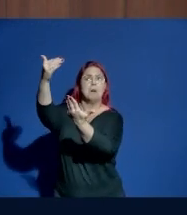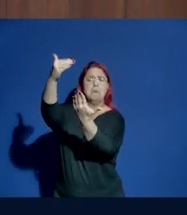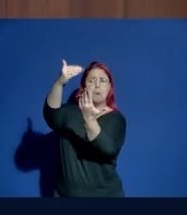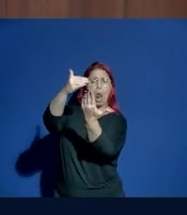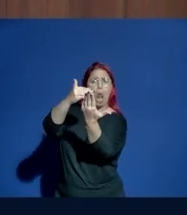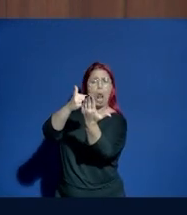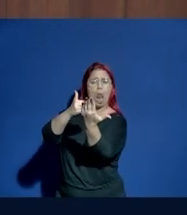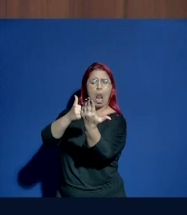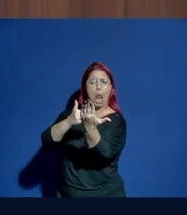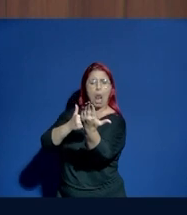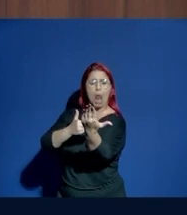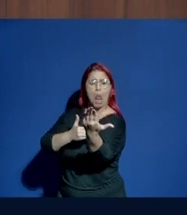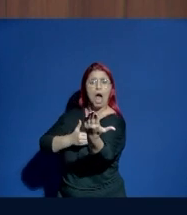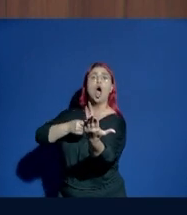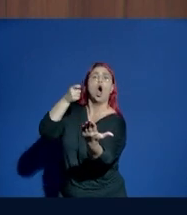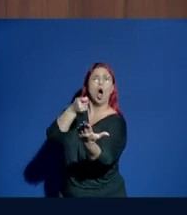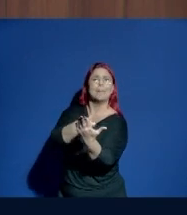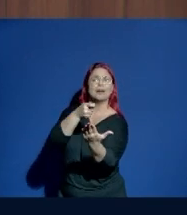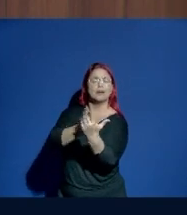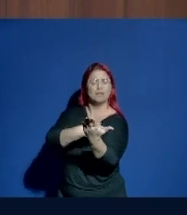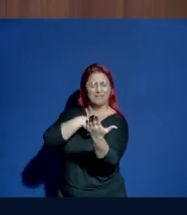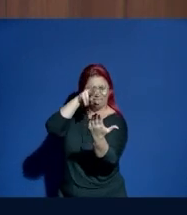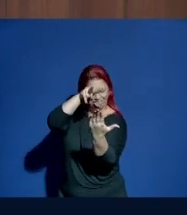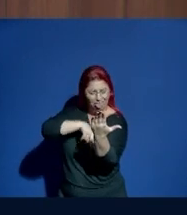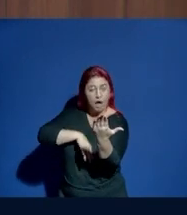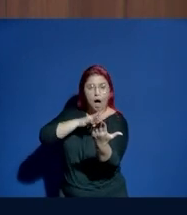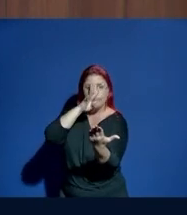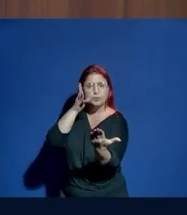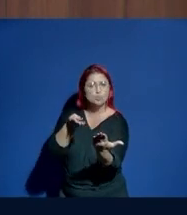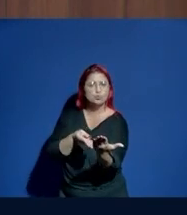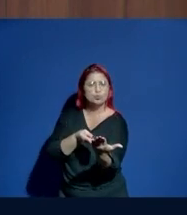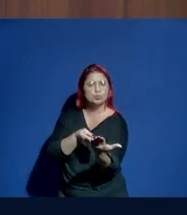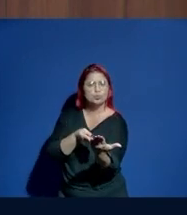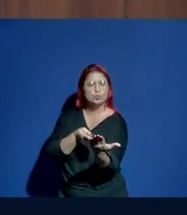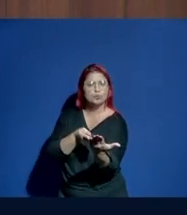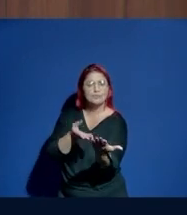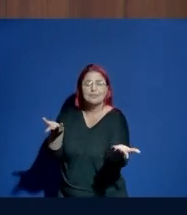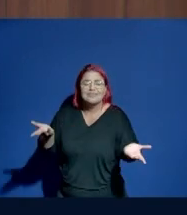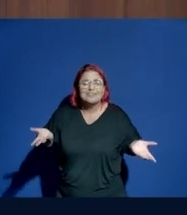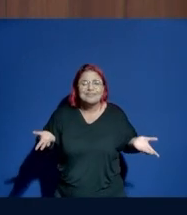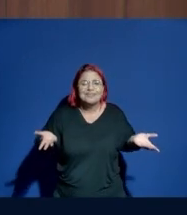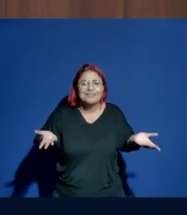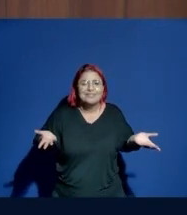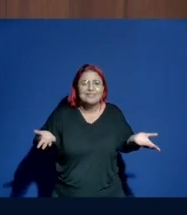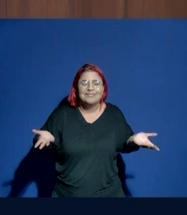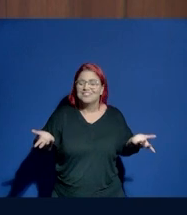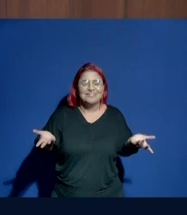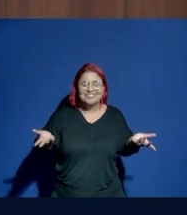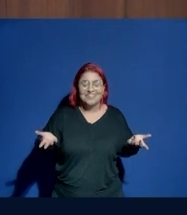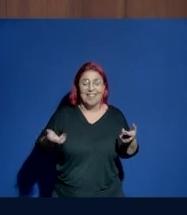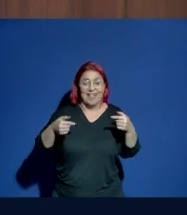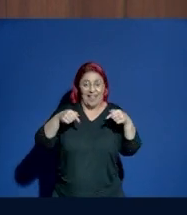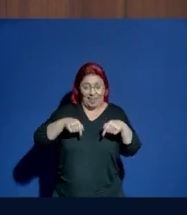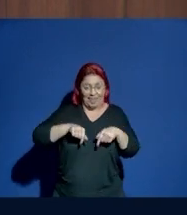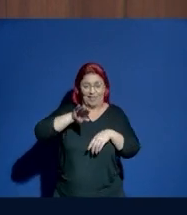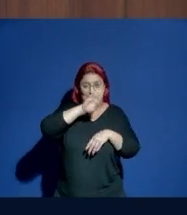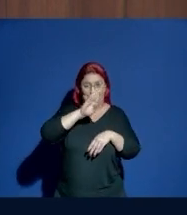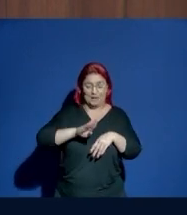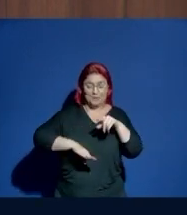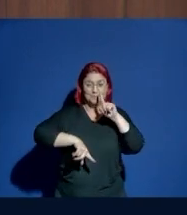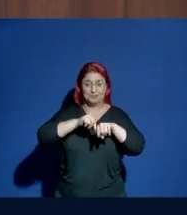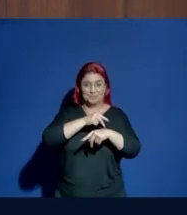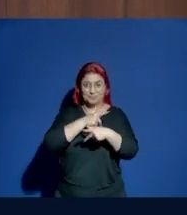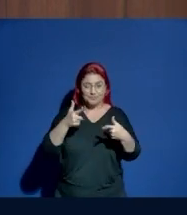100 exigências que são as mais absurdas do mundo ou seja não existe um produto hoje que